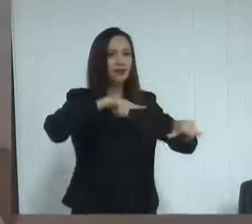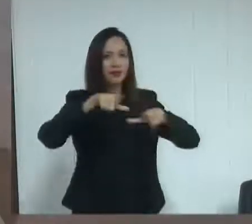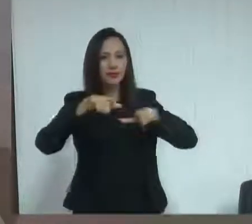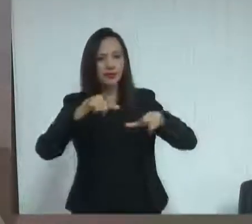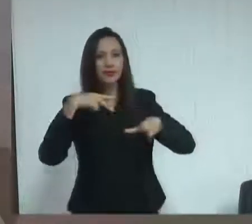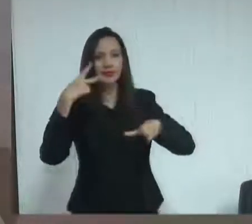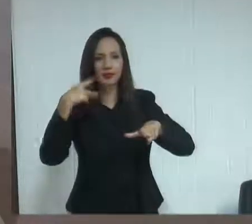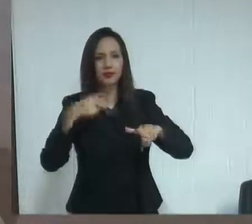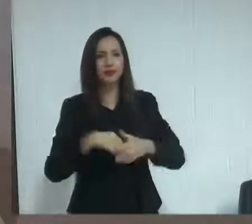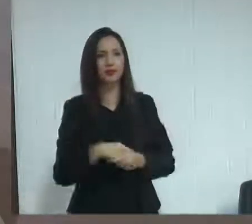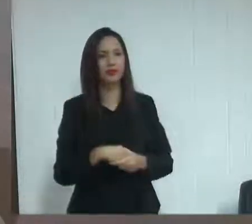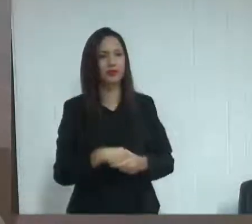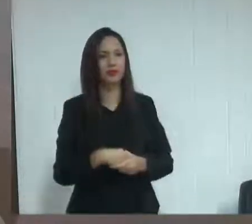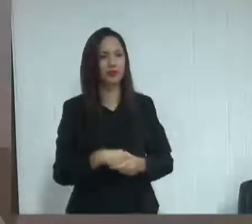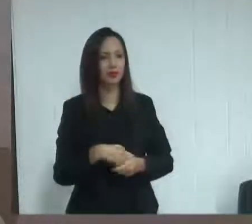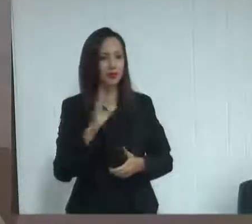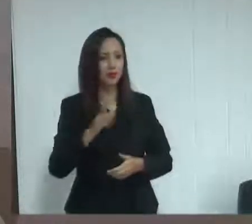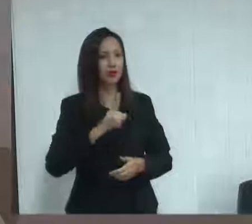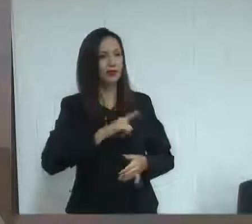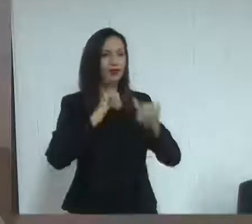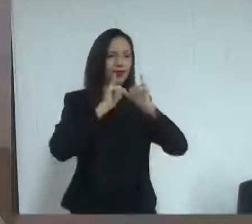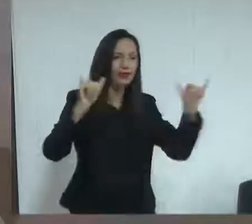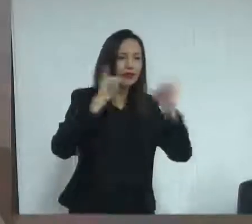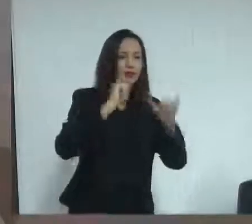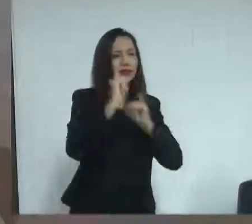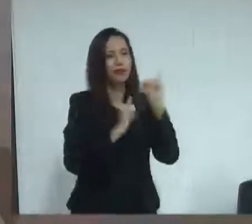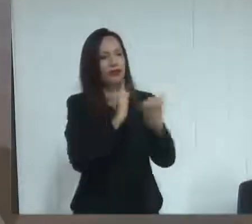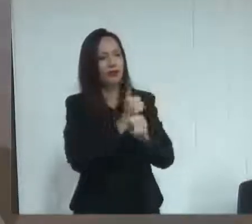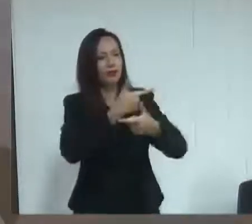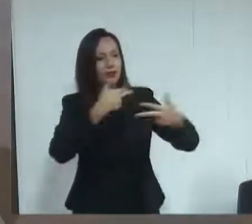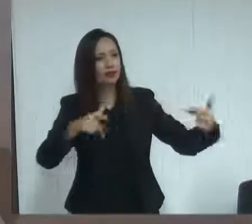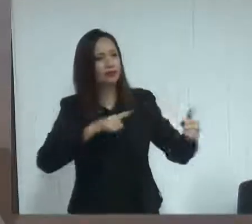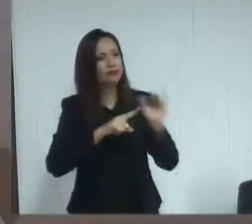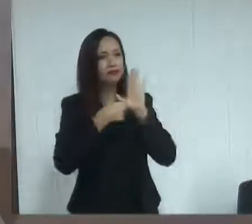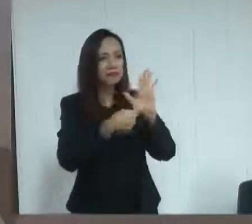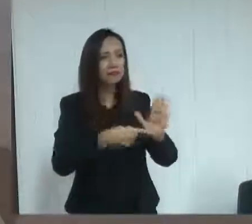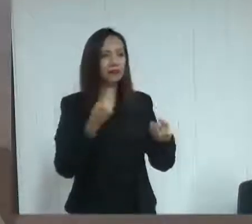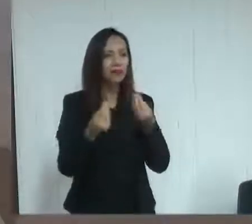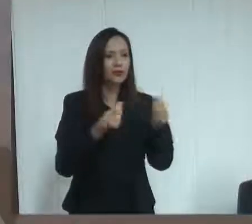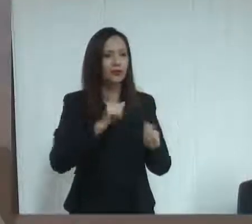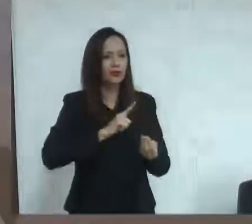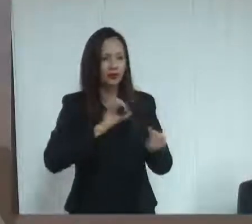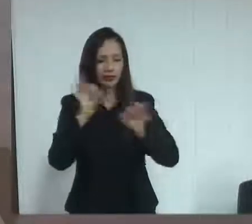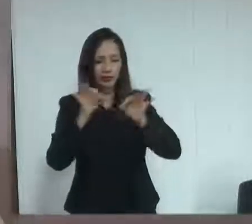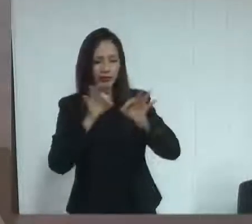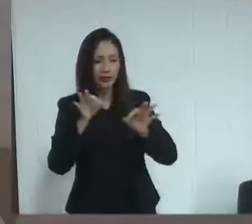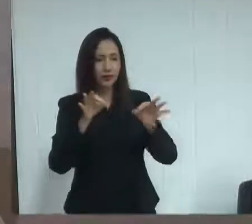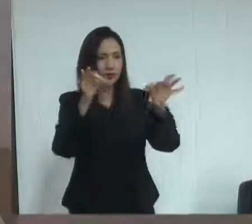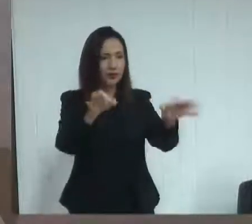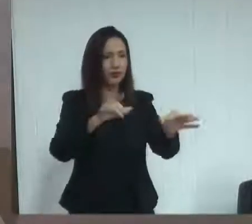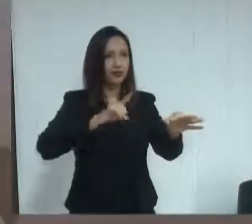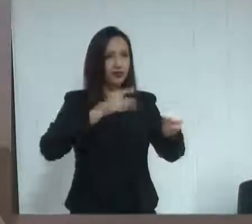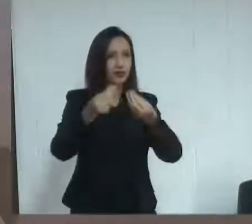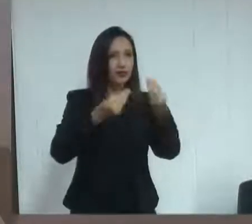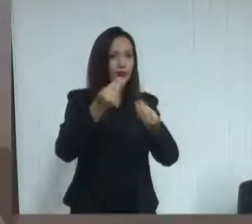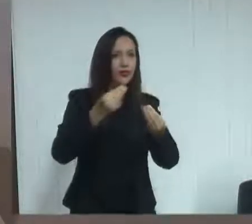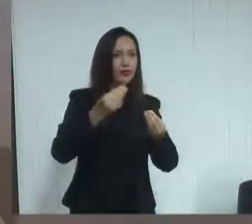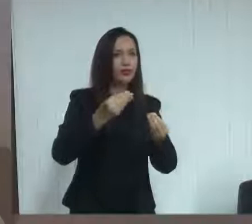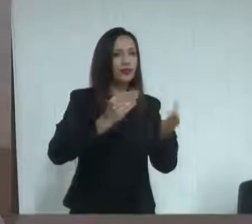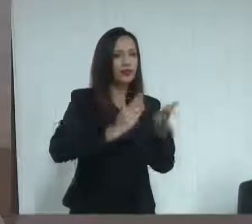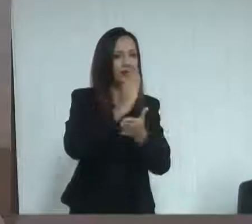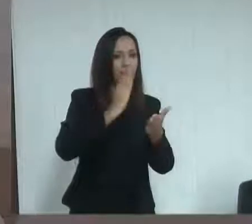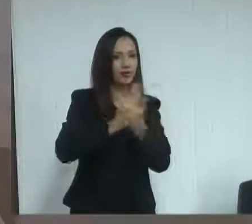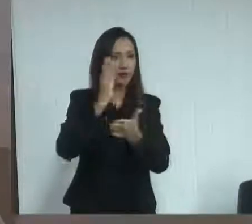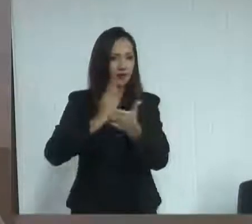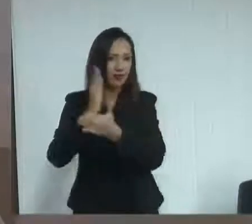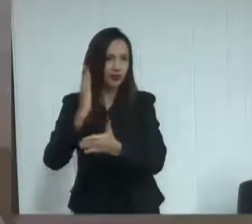do vereador. Então eu divulgo, mostro o que é realmente, qual o projeto que vai entrar, como eu devo votar. Então eu